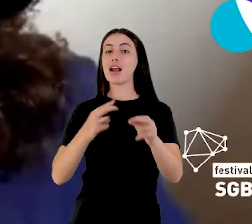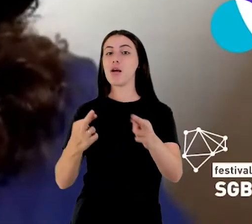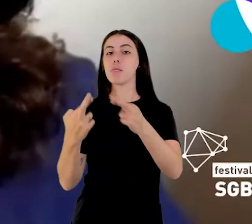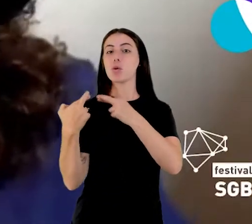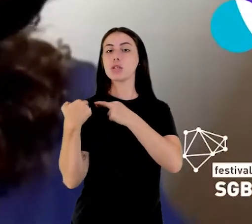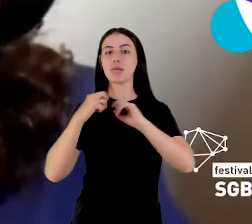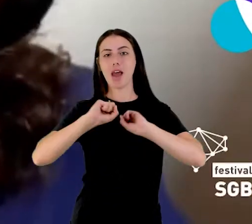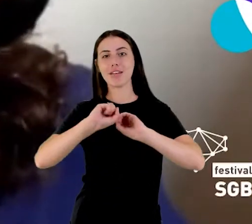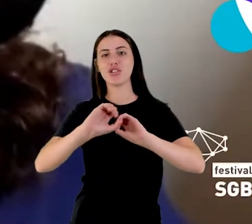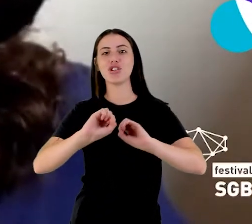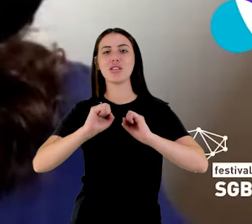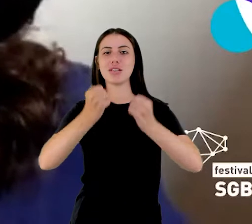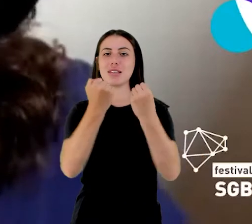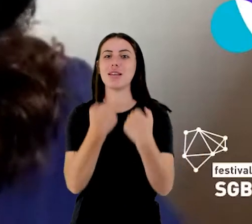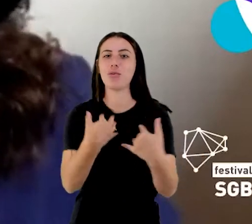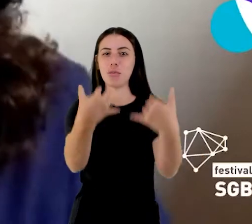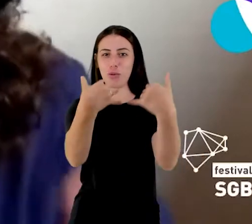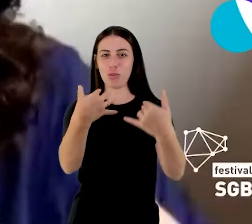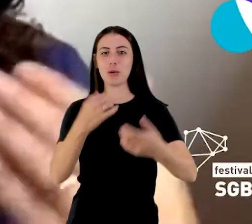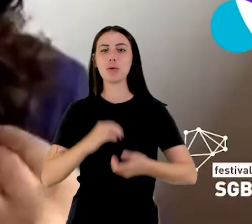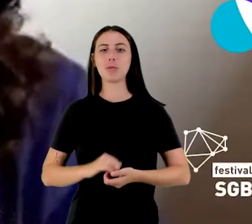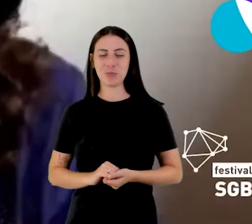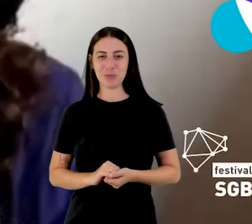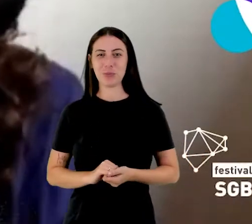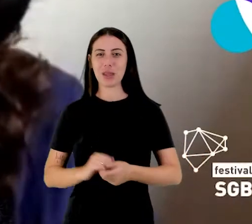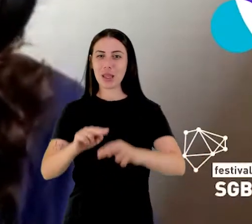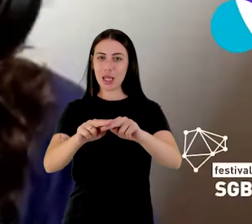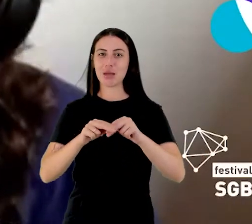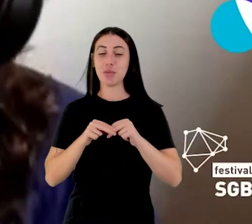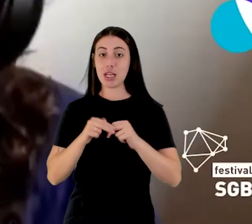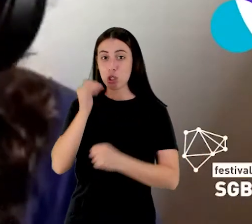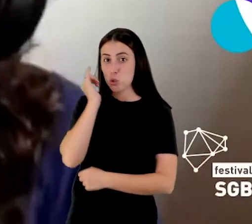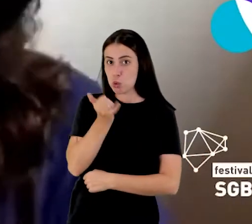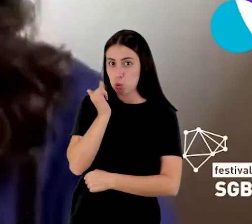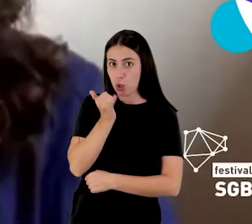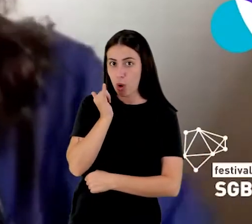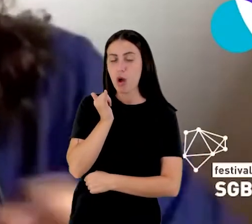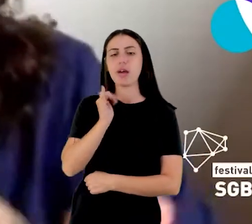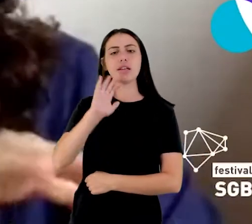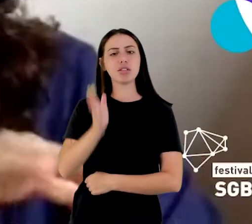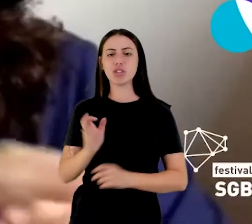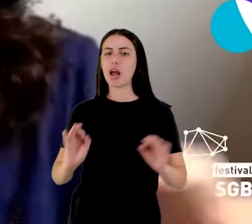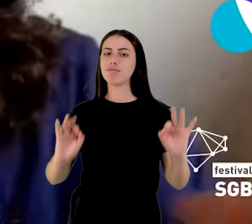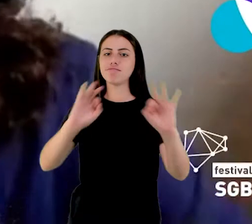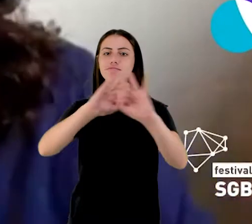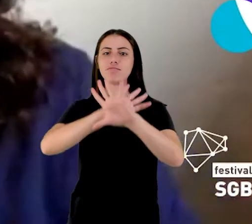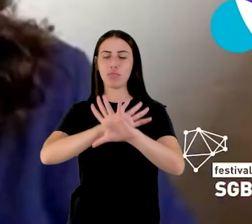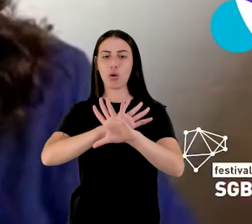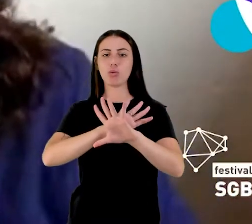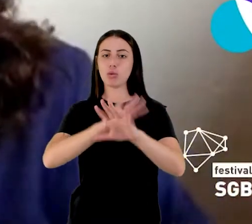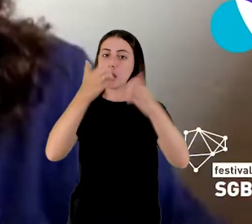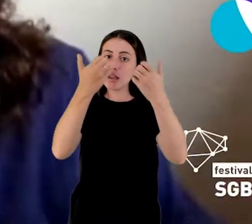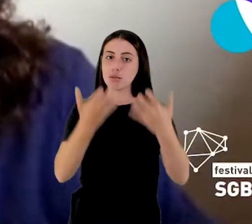importante no desenho da campanha de impacto, colocando o filme a serviço da educação. Então, quando a gente começou a desenhar a